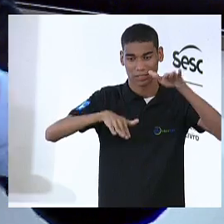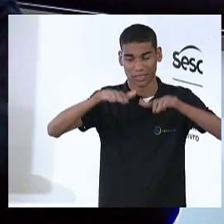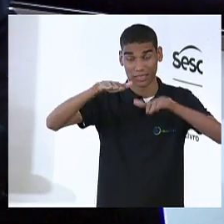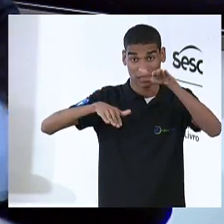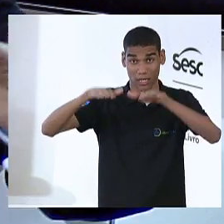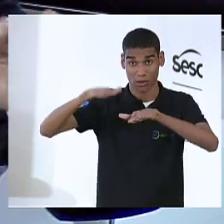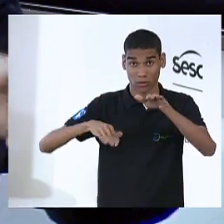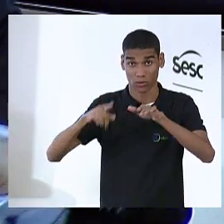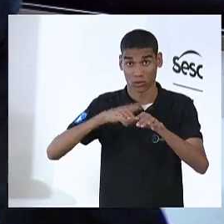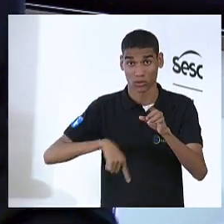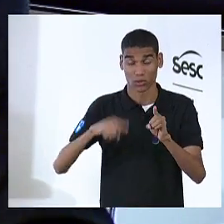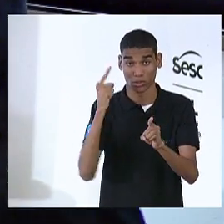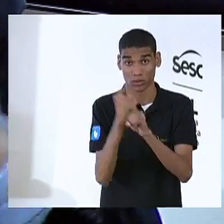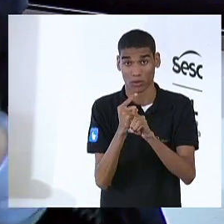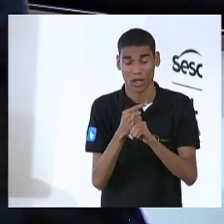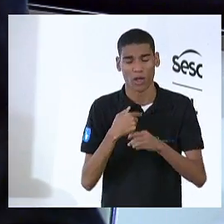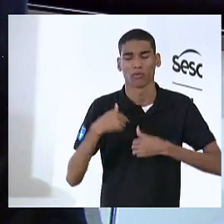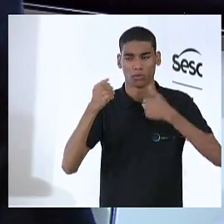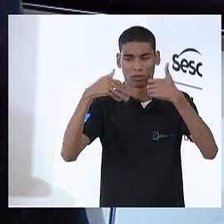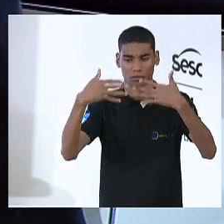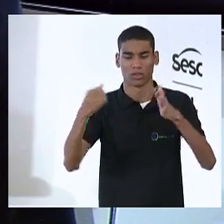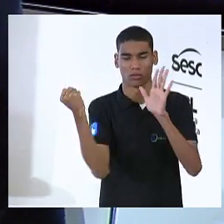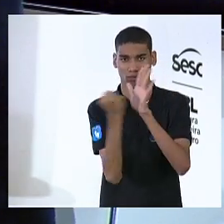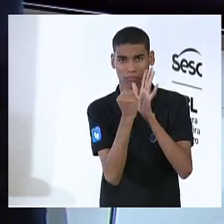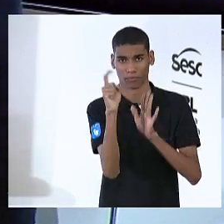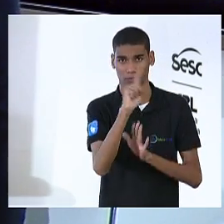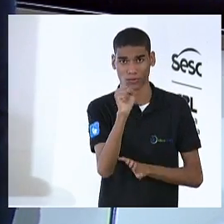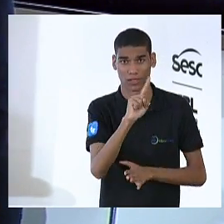um oficial, né?